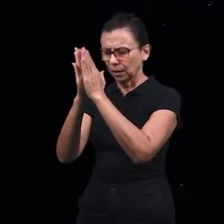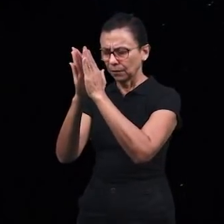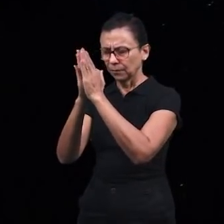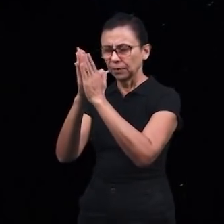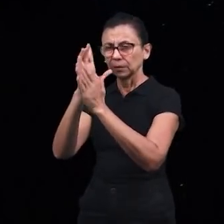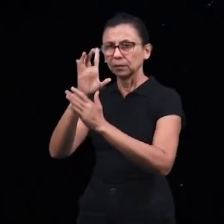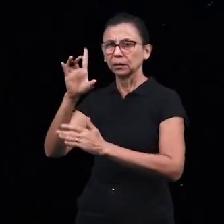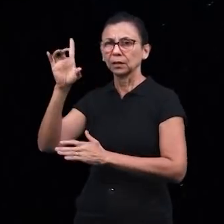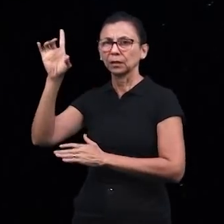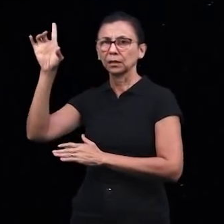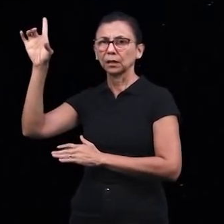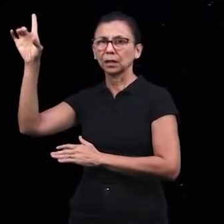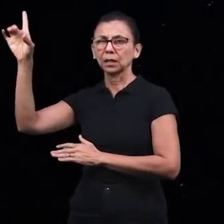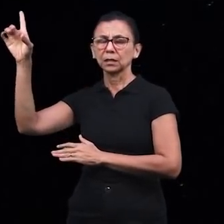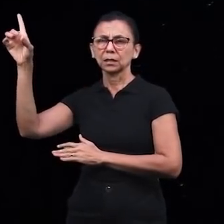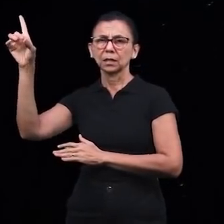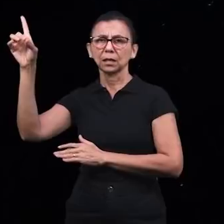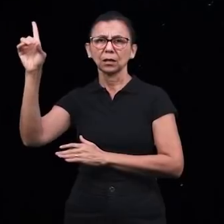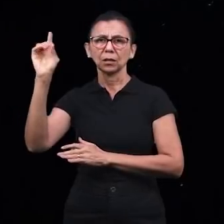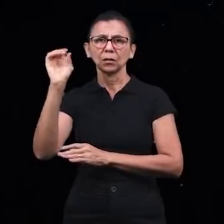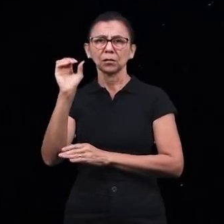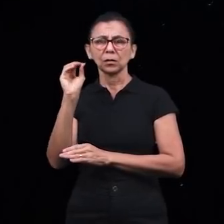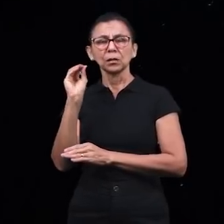anjo apareceu.